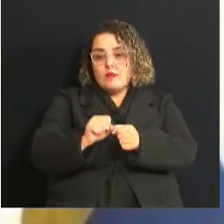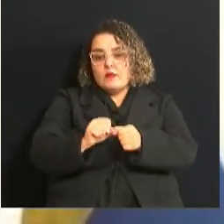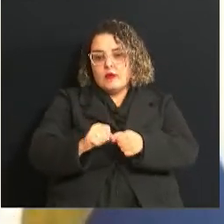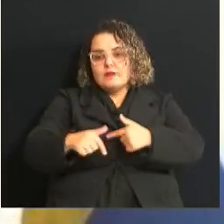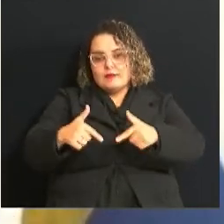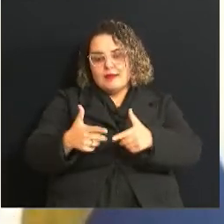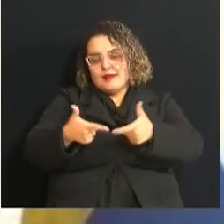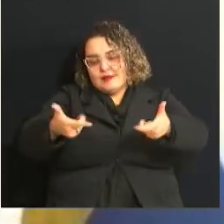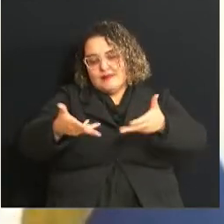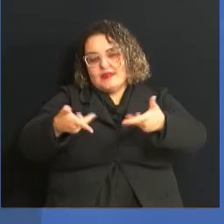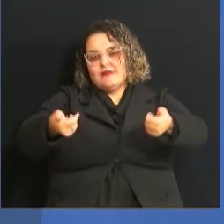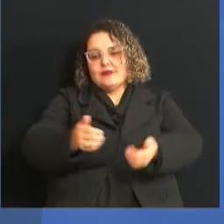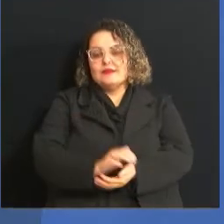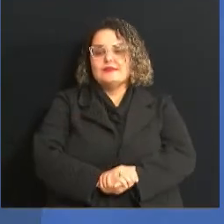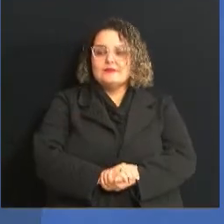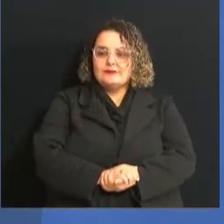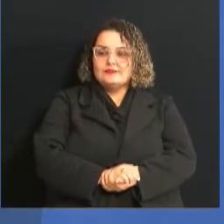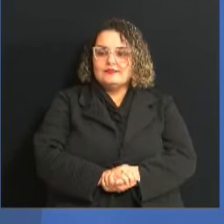trabalho.